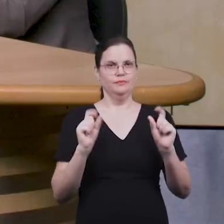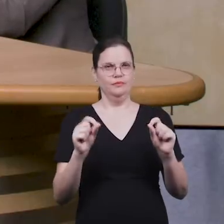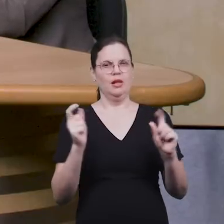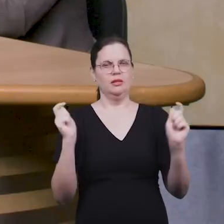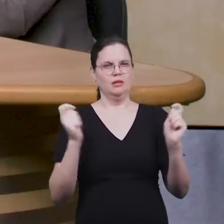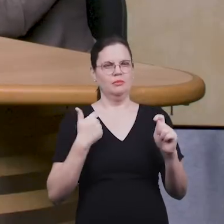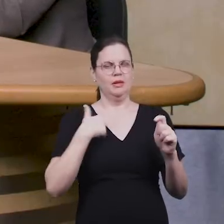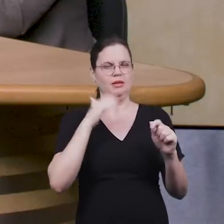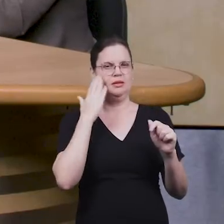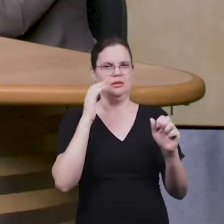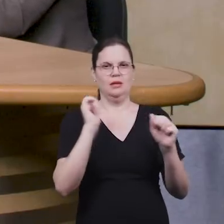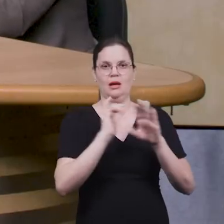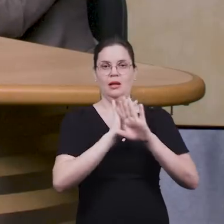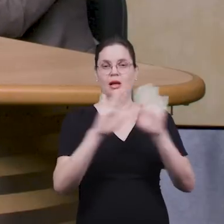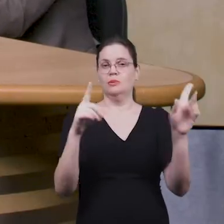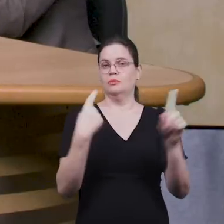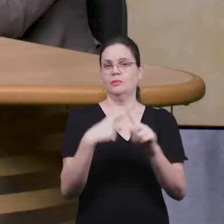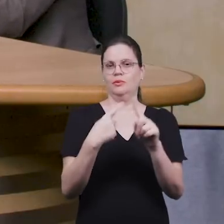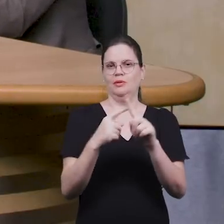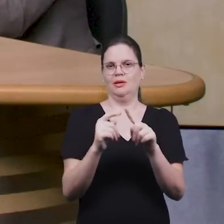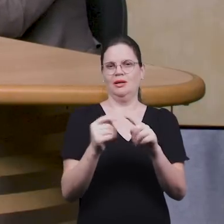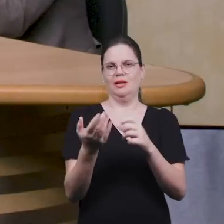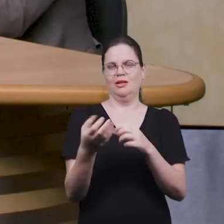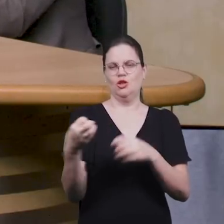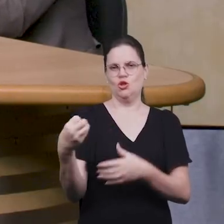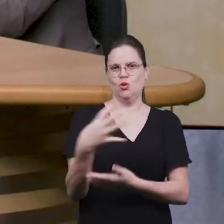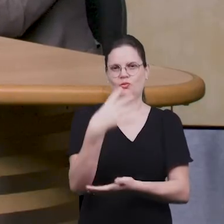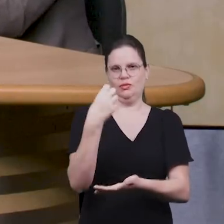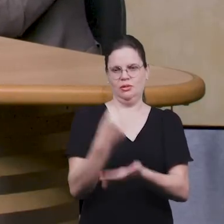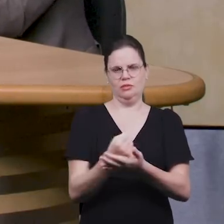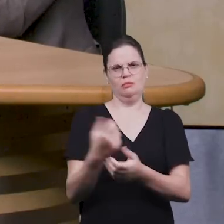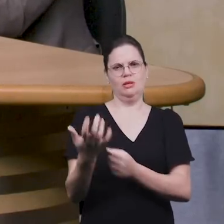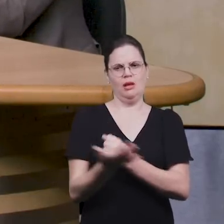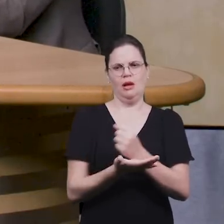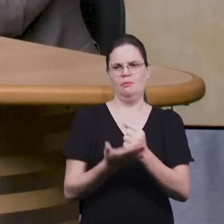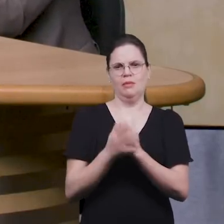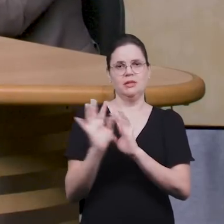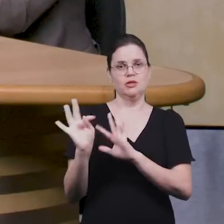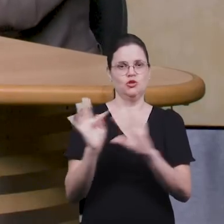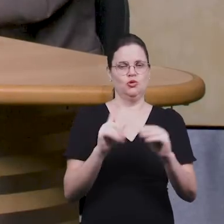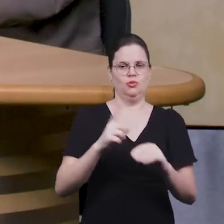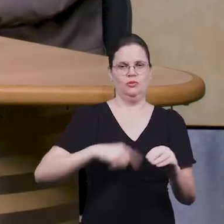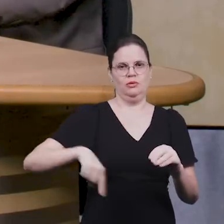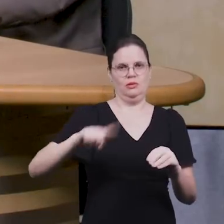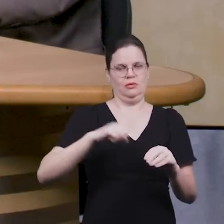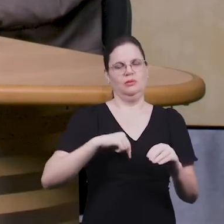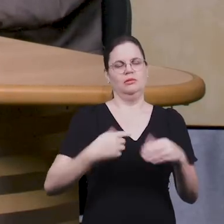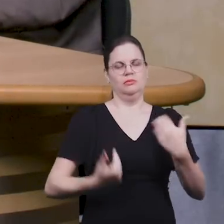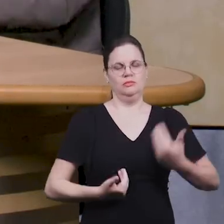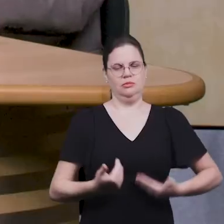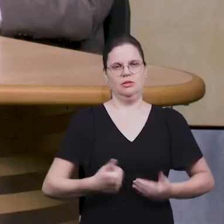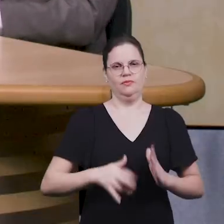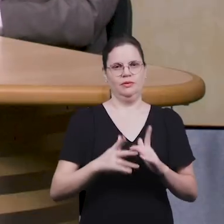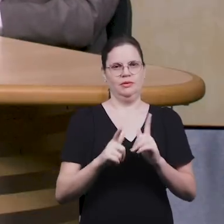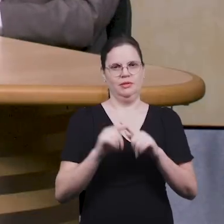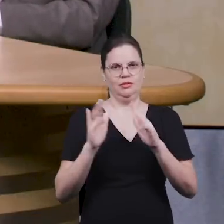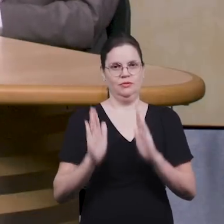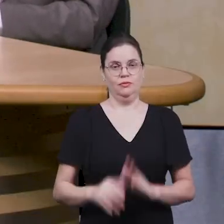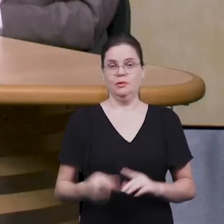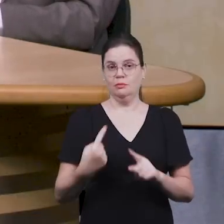seguinte, o Novo Testamento é a base da igreja, né? Do ensino da igreja. Claro. Até porque o